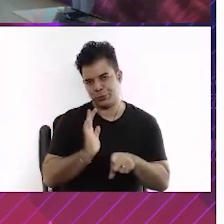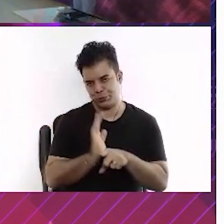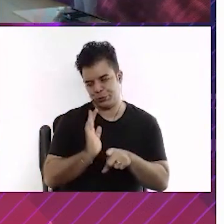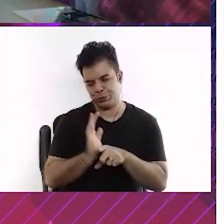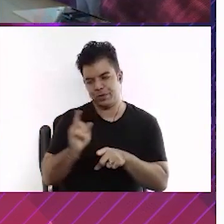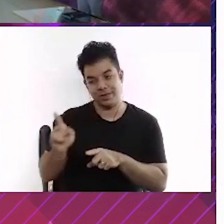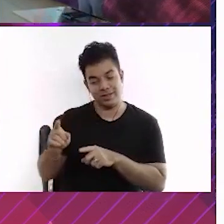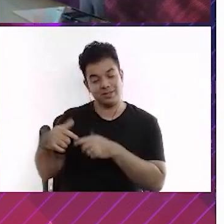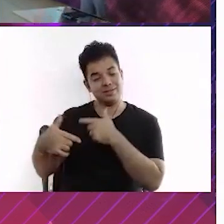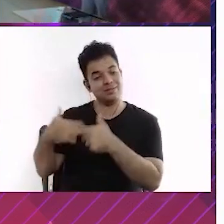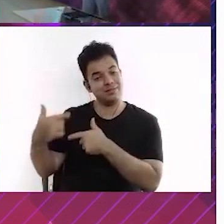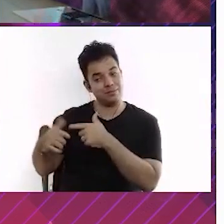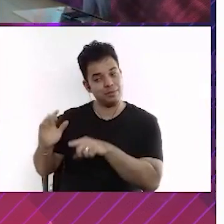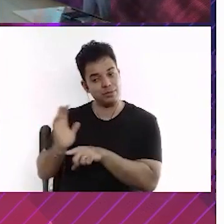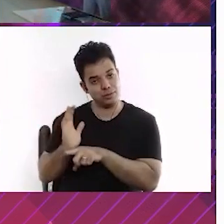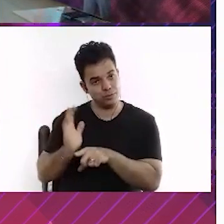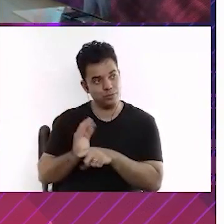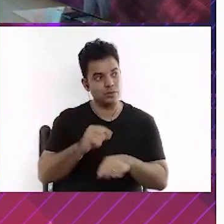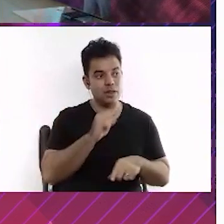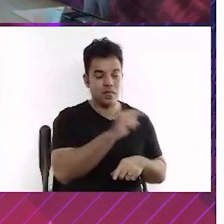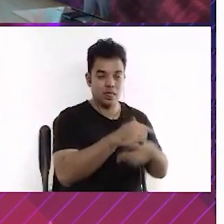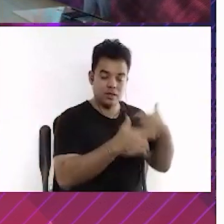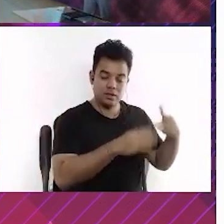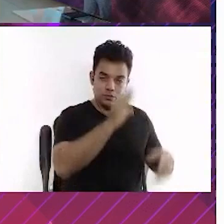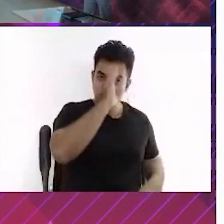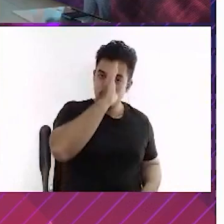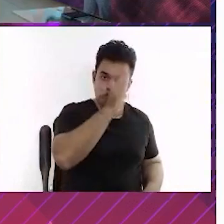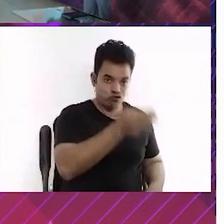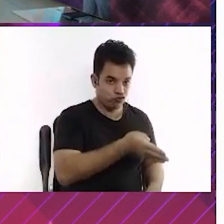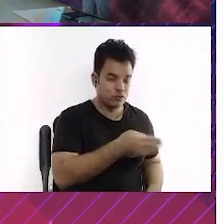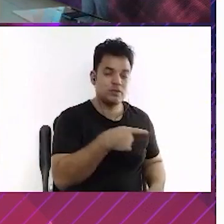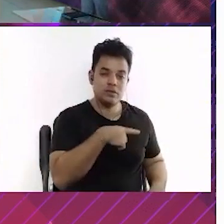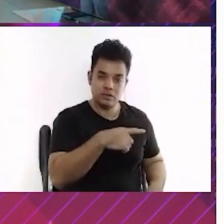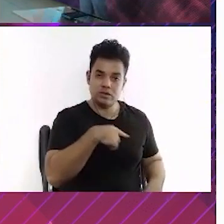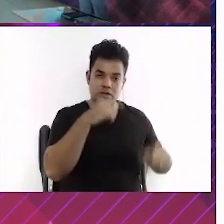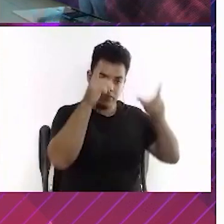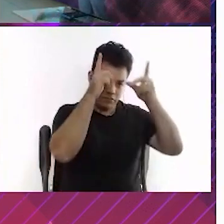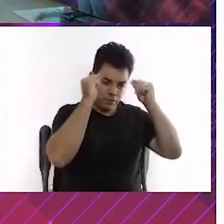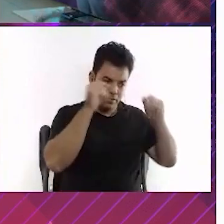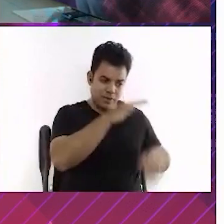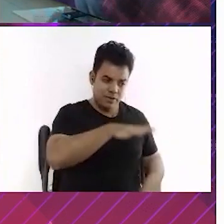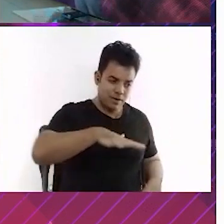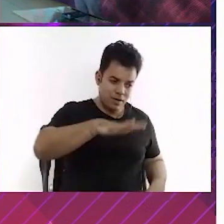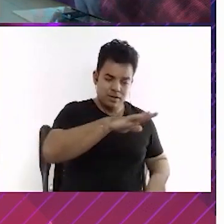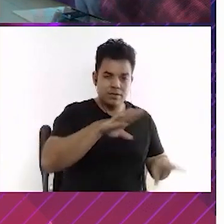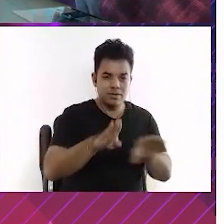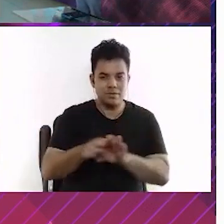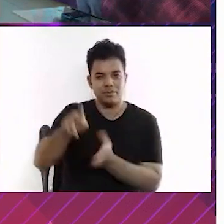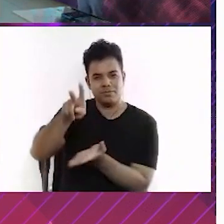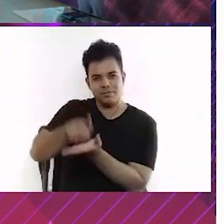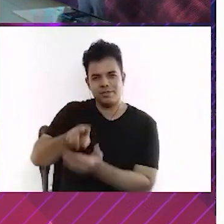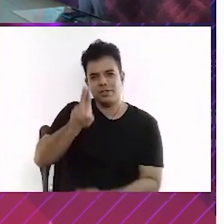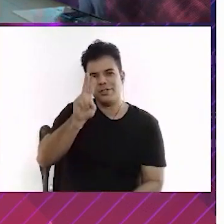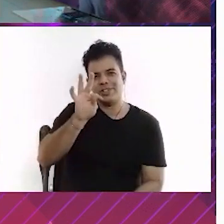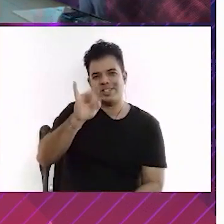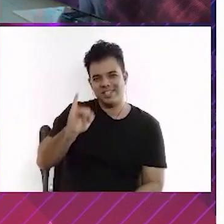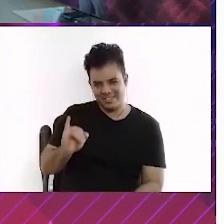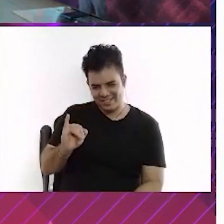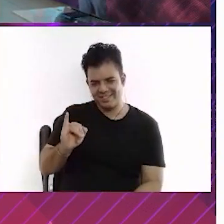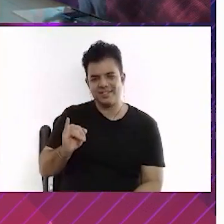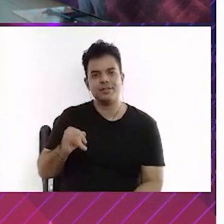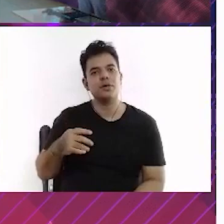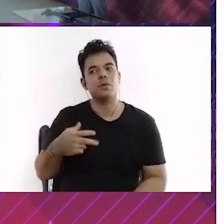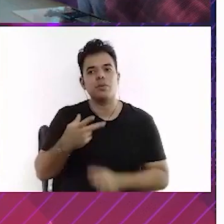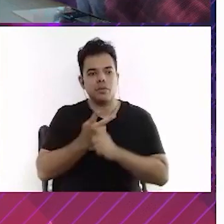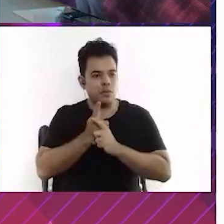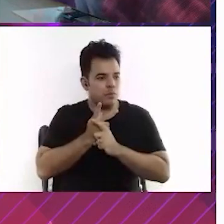indiretamente e diretamente, eles estão lotados nas enfermarias e nas UTIs, que é quando acontece justamente essa busca por